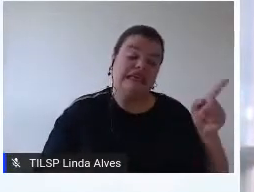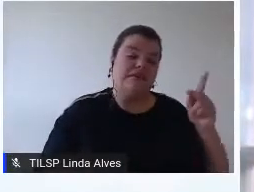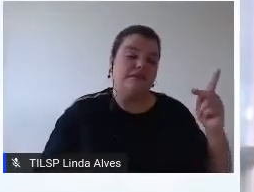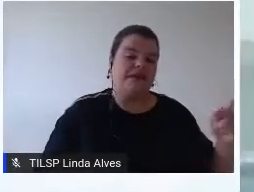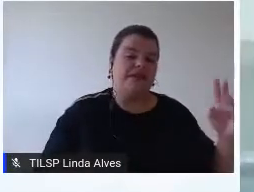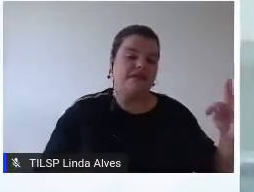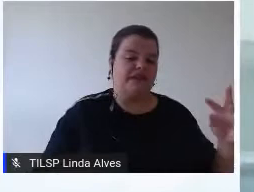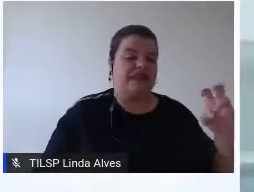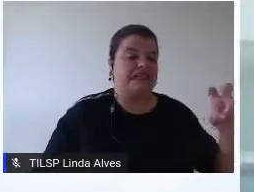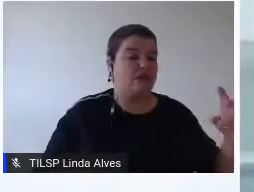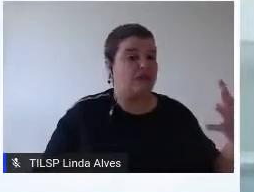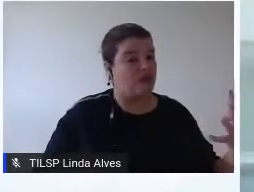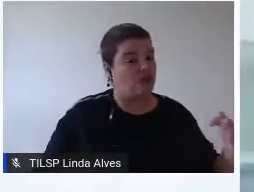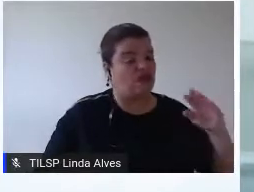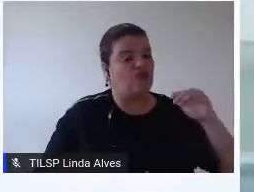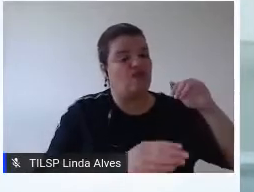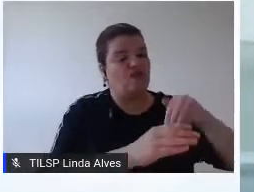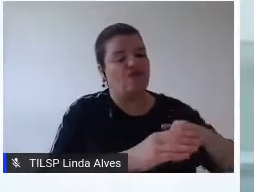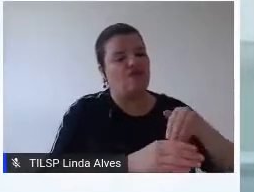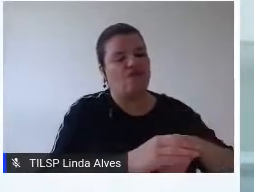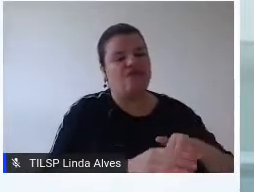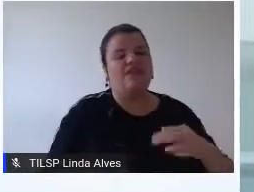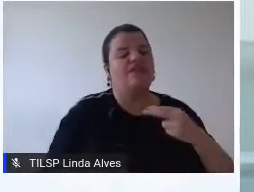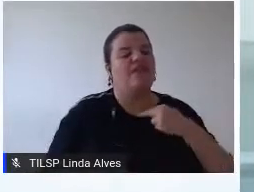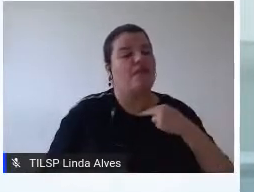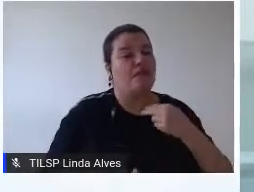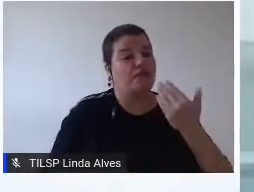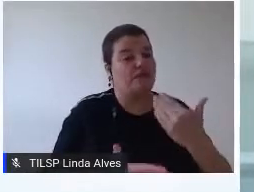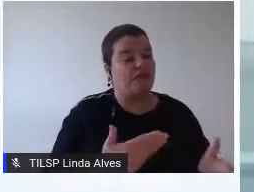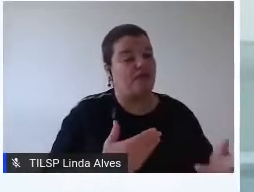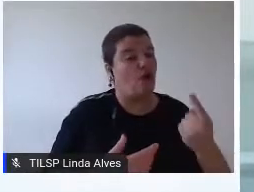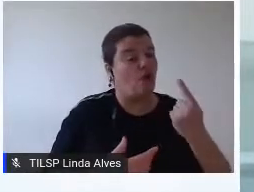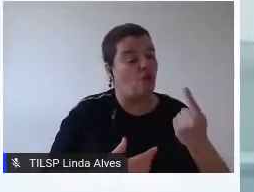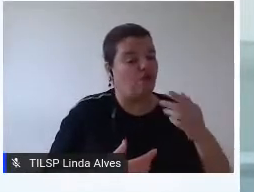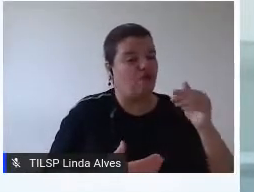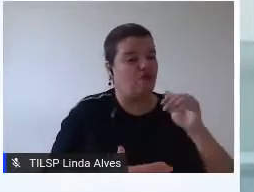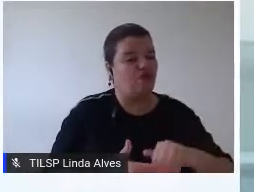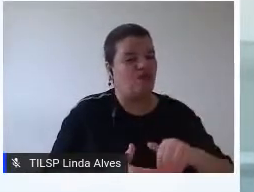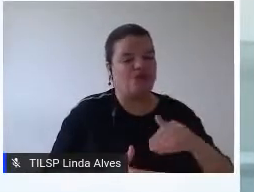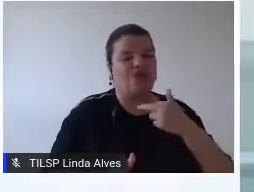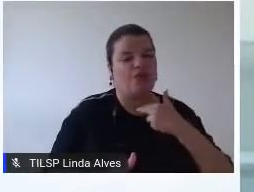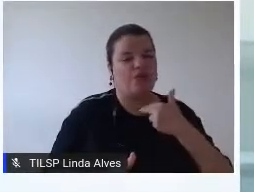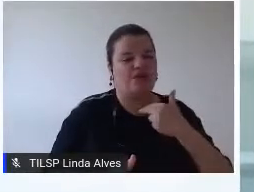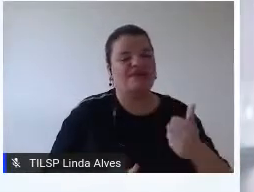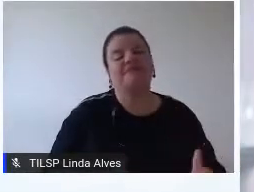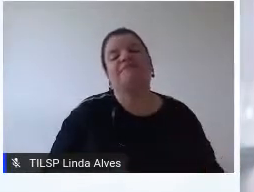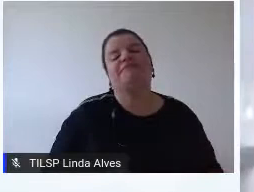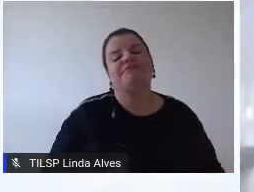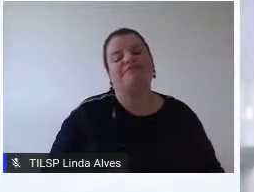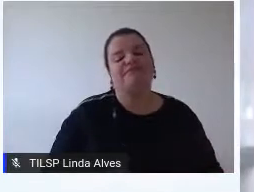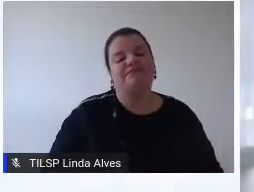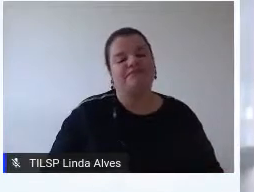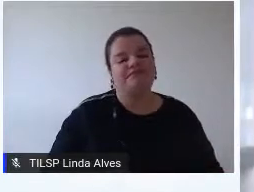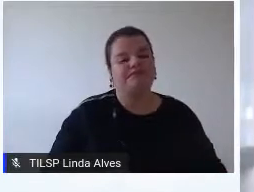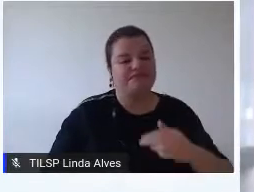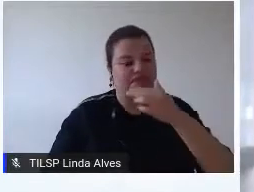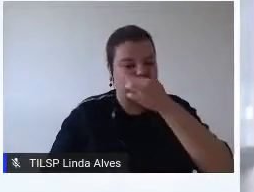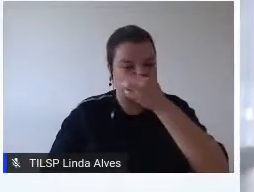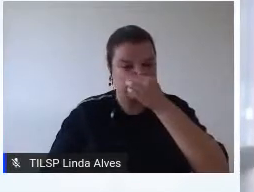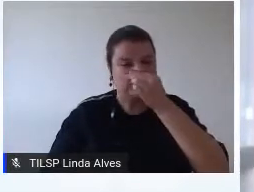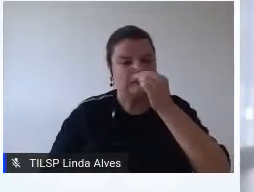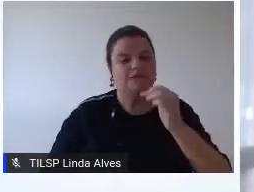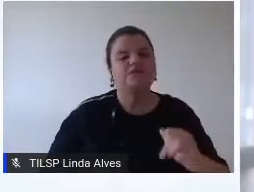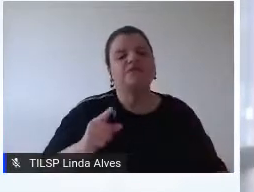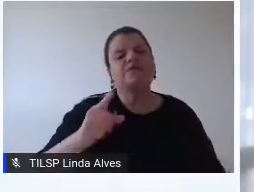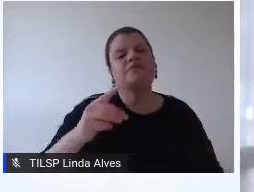no PT. 54 votos. Não se pode perder um voto nessa brincadeira. Não, então, imagina 54. Né? Aí nós temos na sequência, você